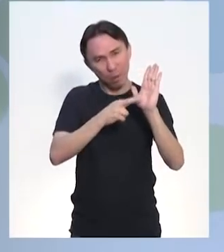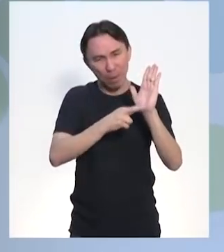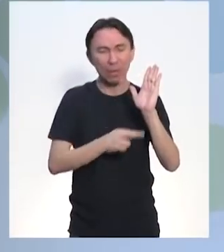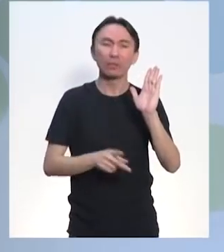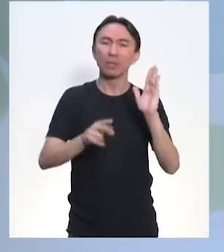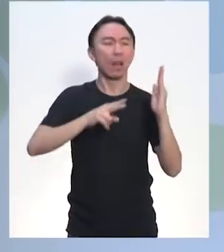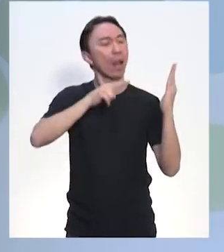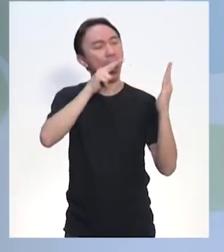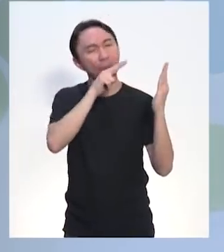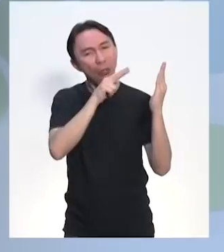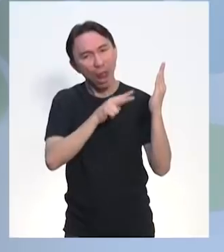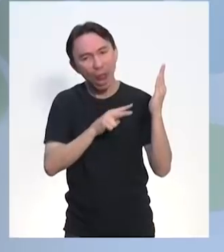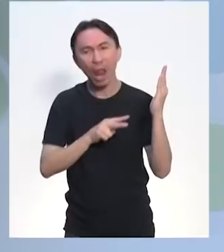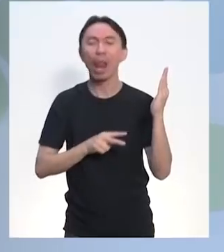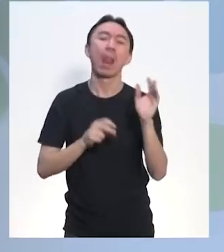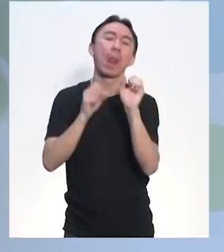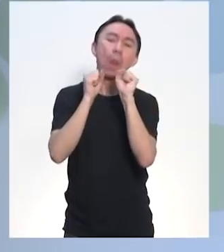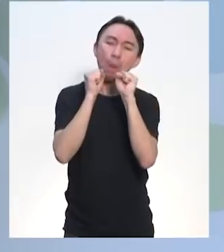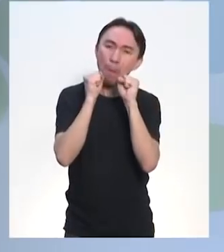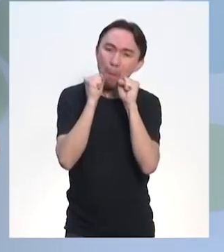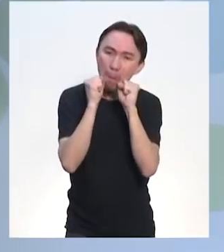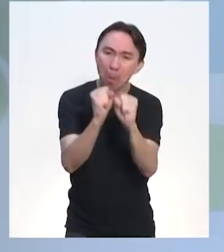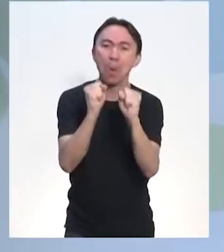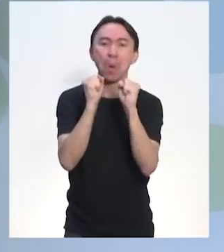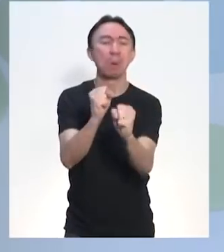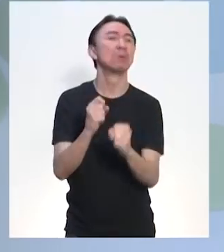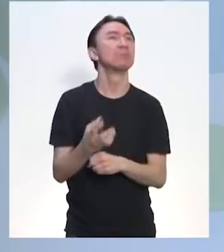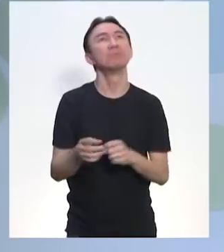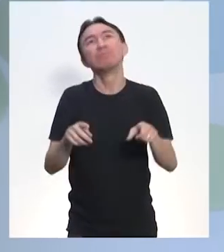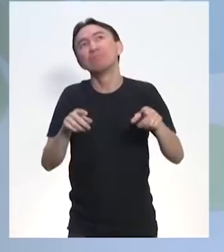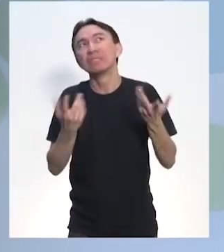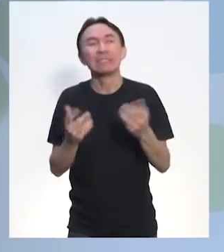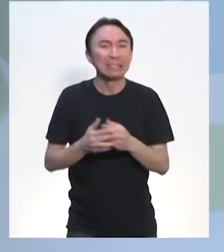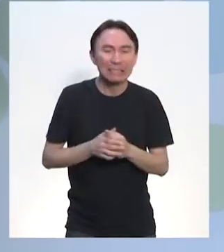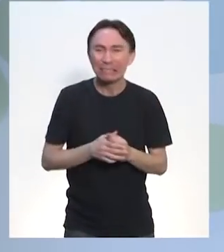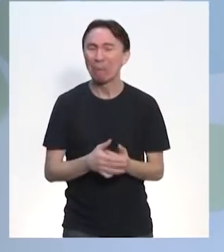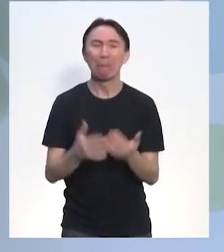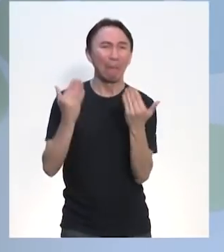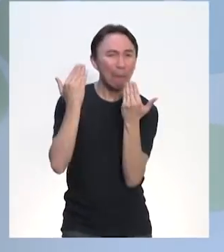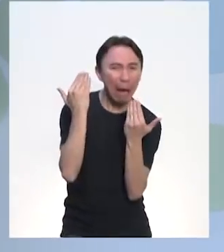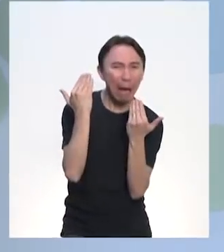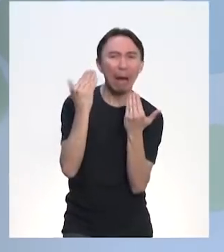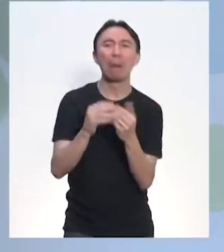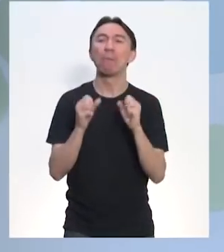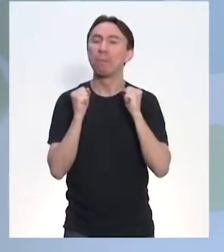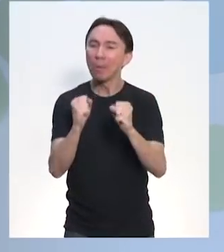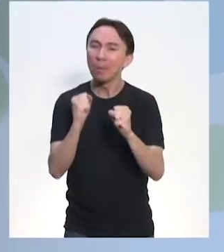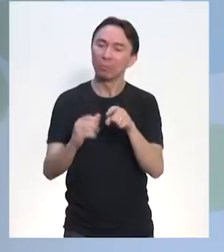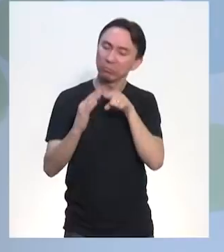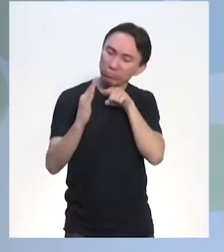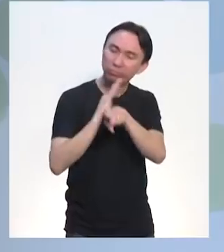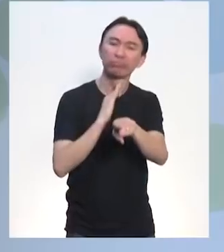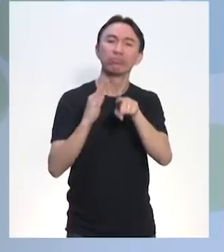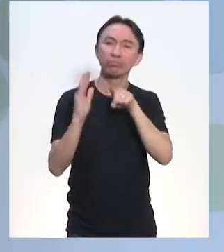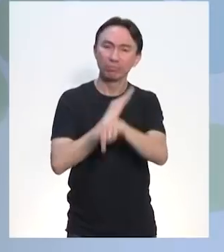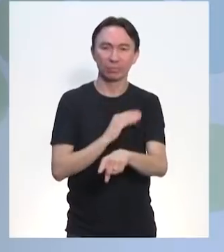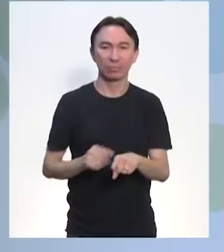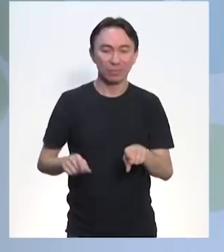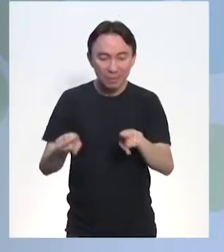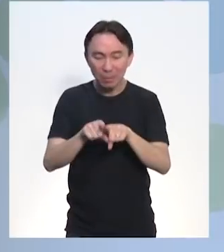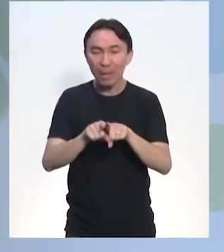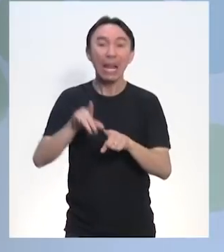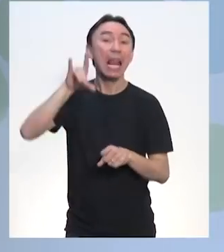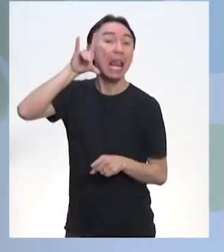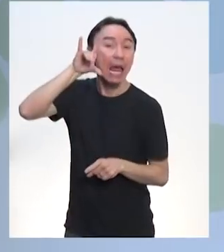colocar alguma pergunta, vocês vão receber o e-mail, podem tirar dúvidas no e-mail, sigam lá o Instagram, dê uma olhada lá